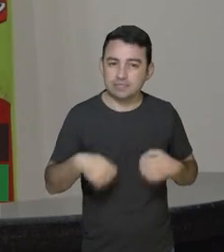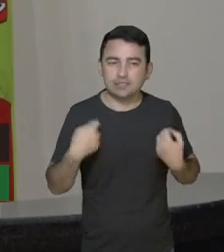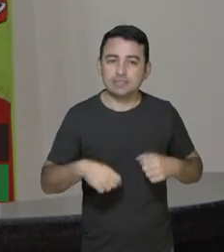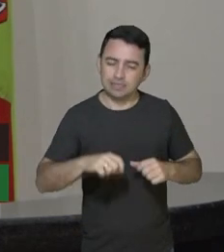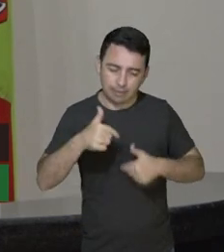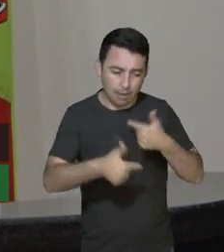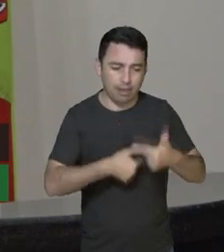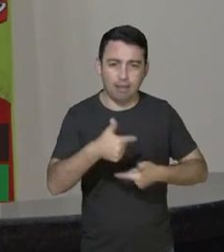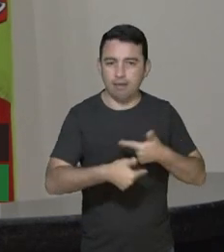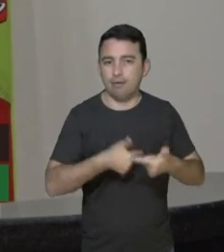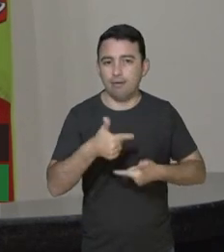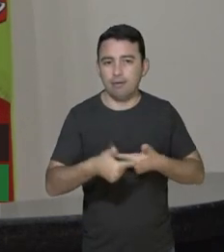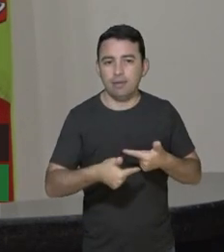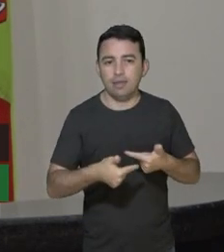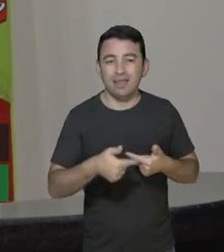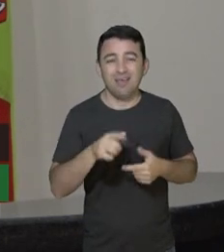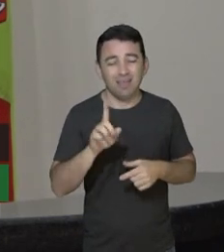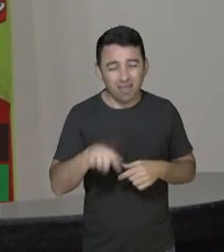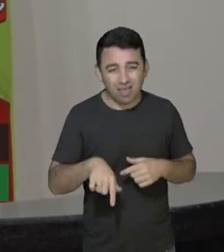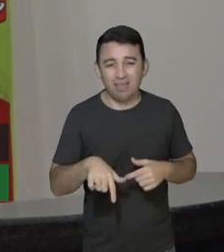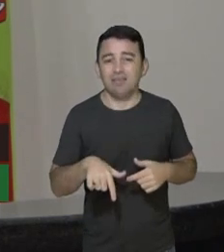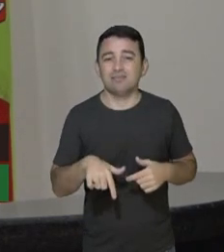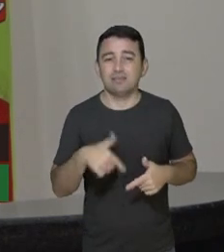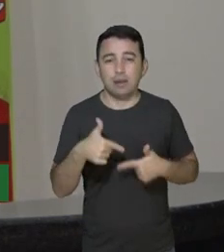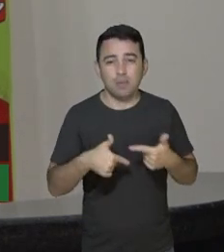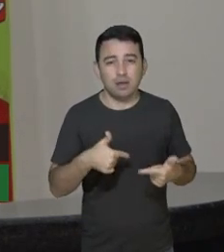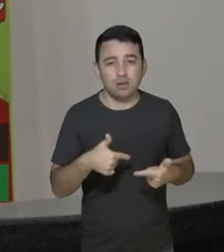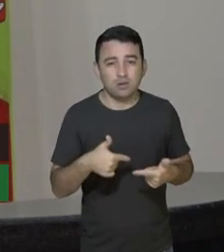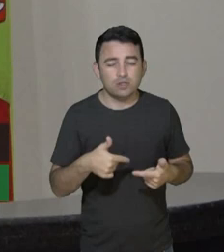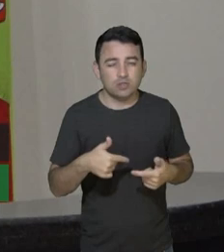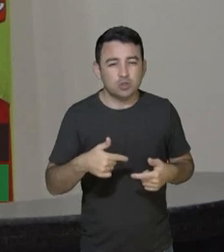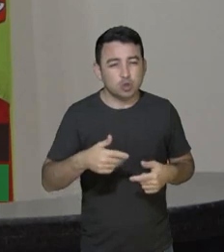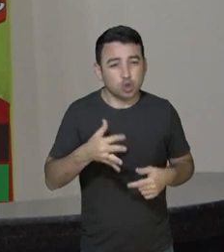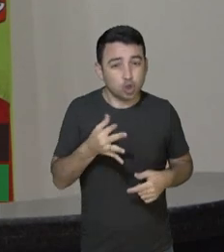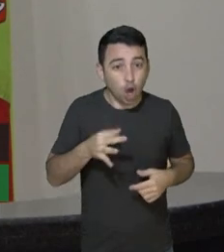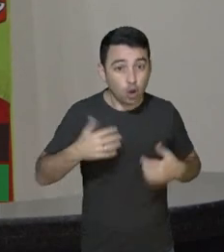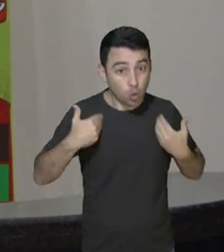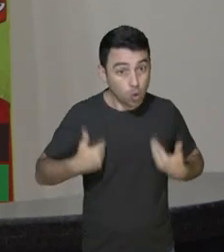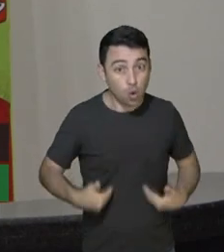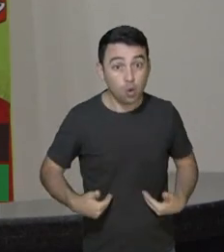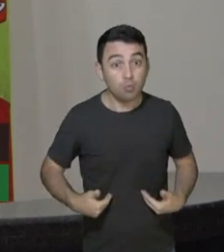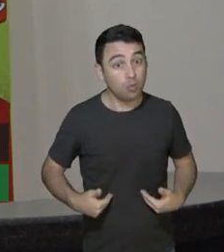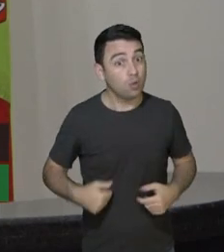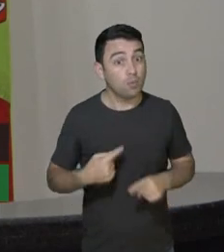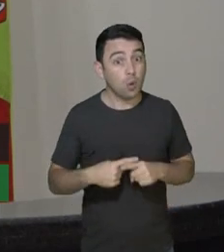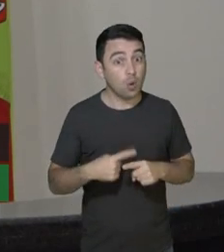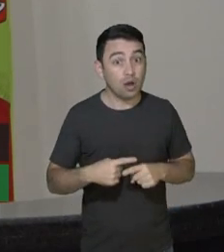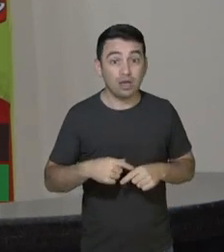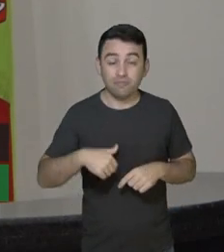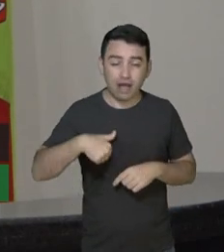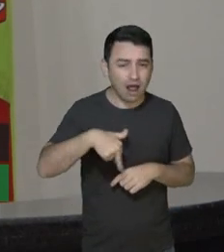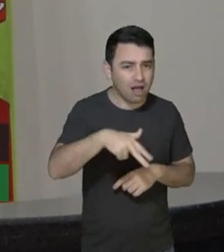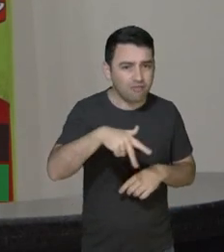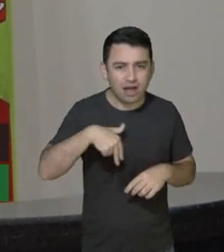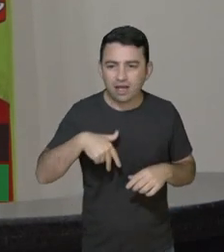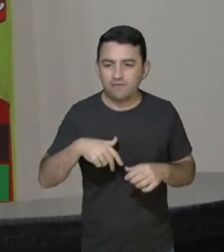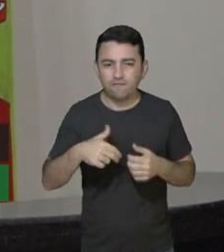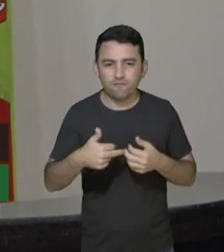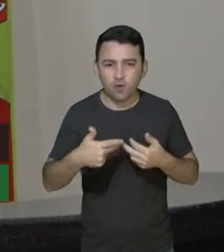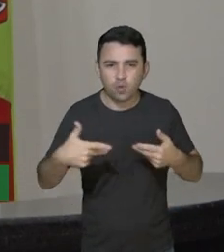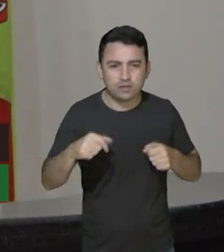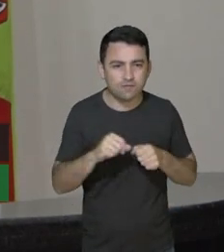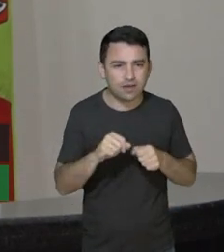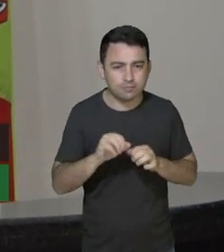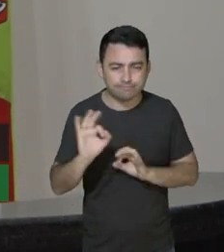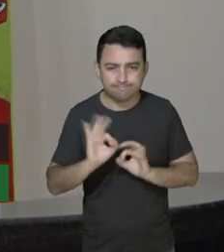trabalhar. Era um trabalho que chegava a doer o corpo, de tanto que se corria e de tanto que se ficava sem